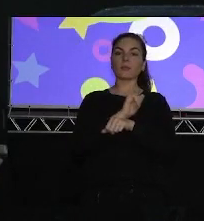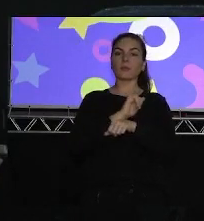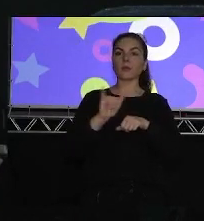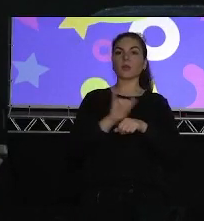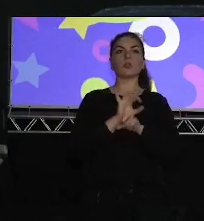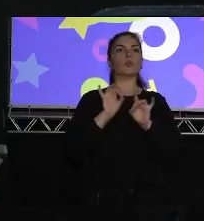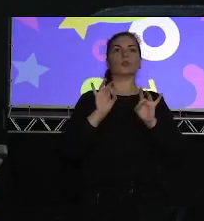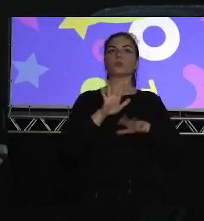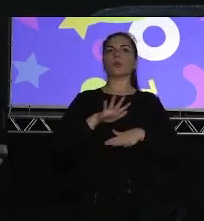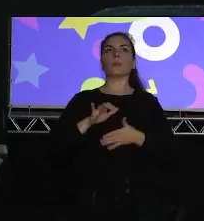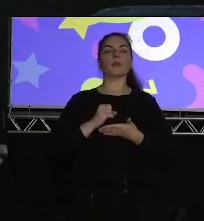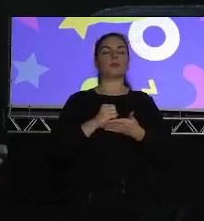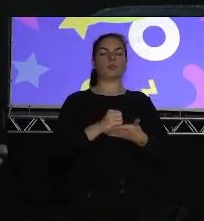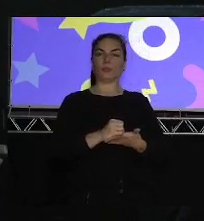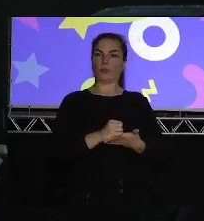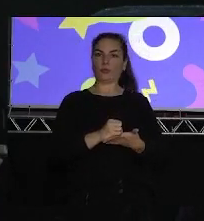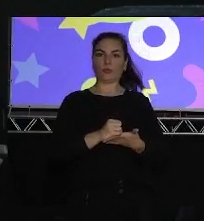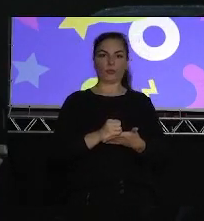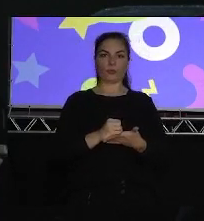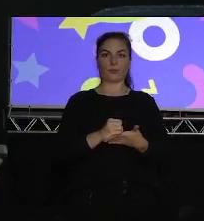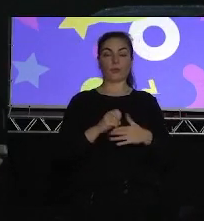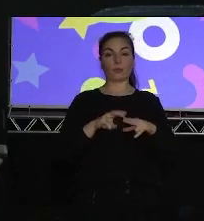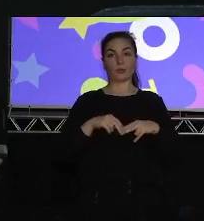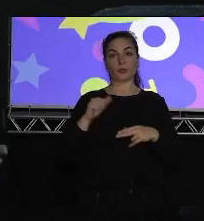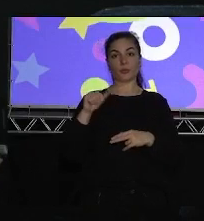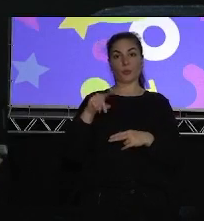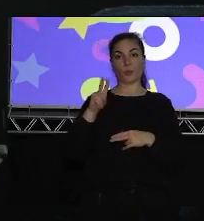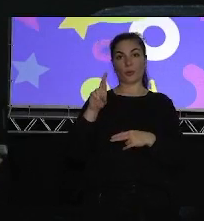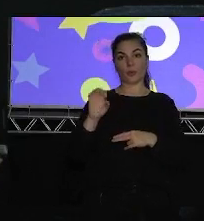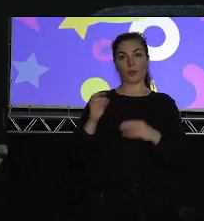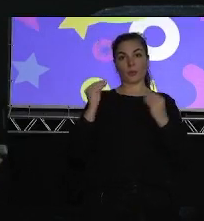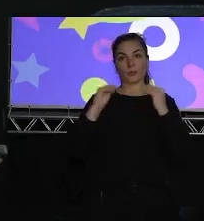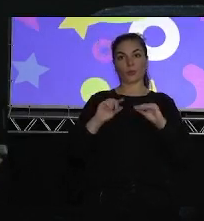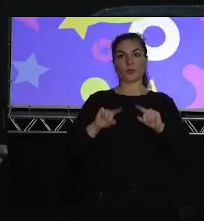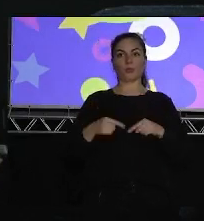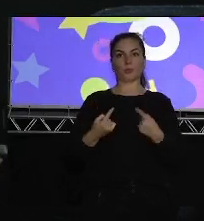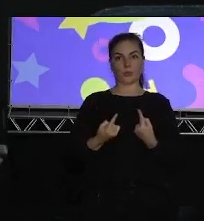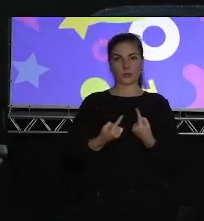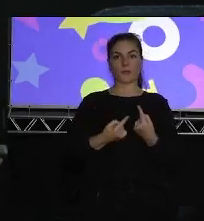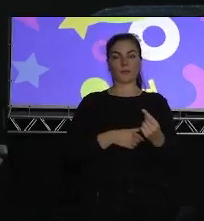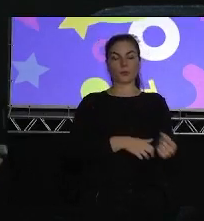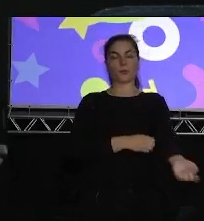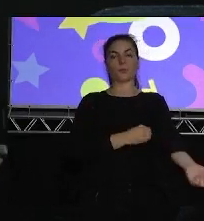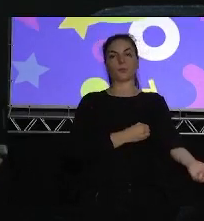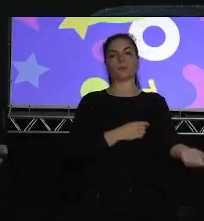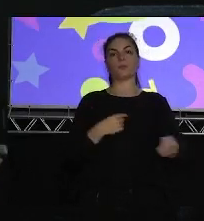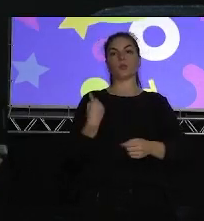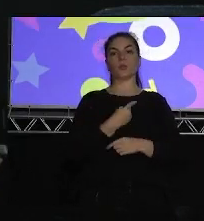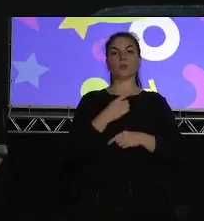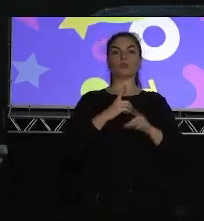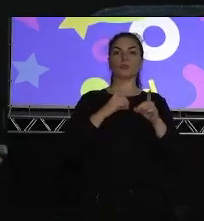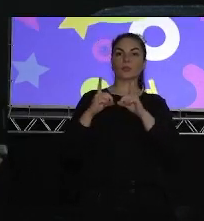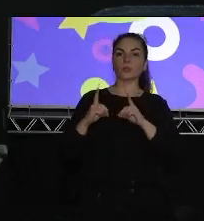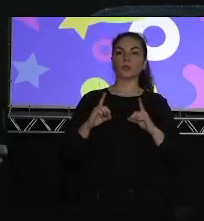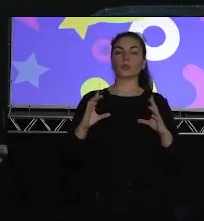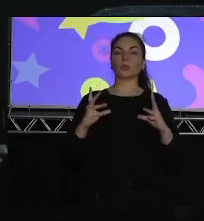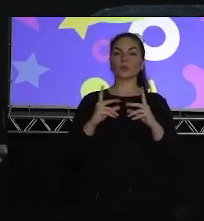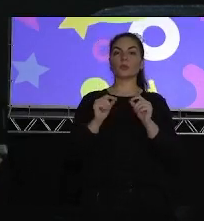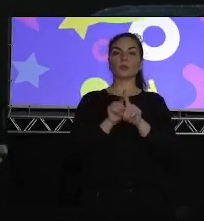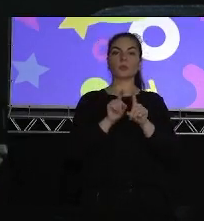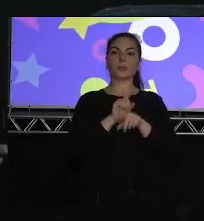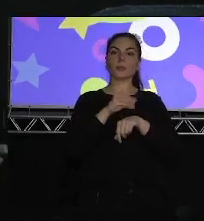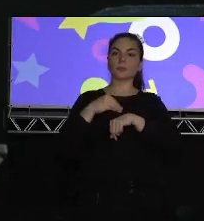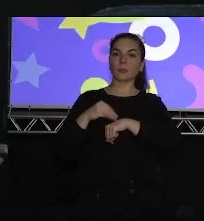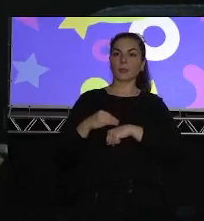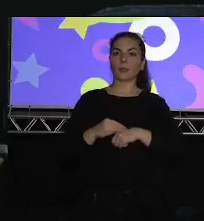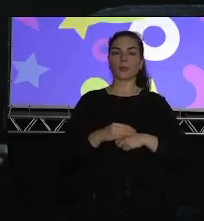de ser apenas uma área de apoio, e era isso que o André colocou como desafio, e os demais coordenadores aí também trouxeram essa